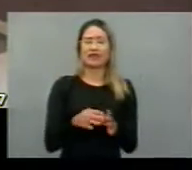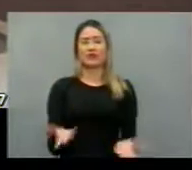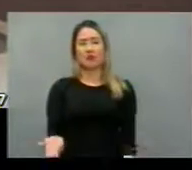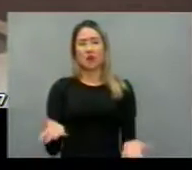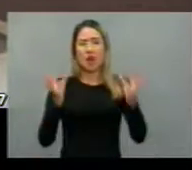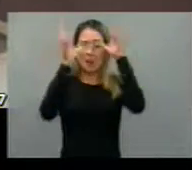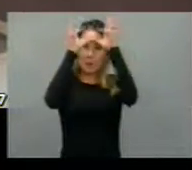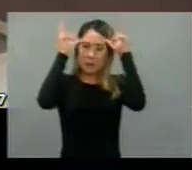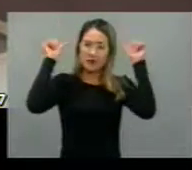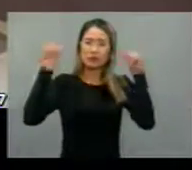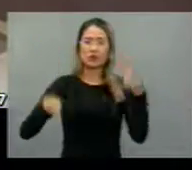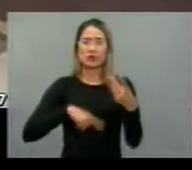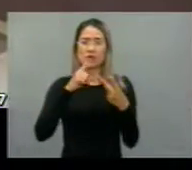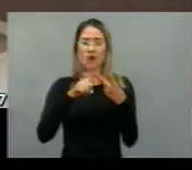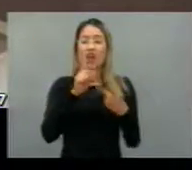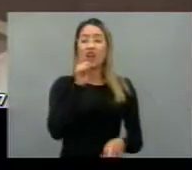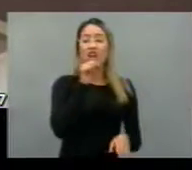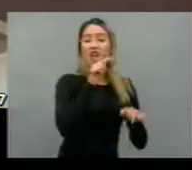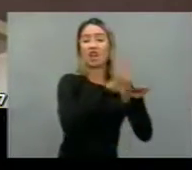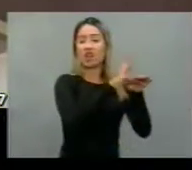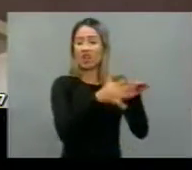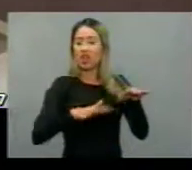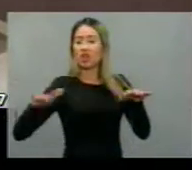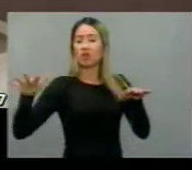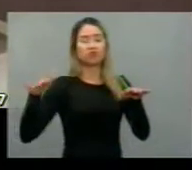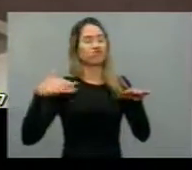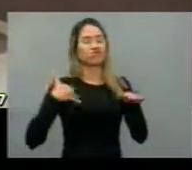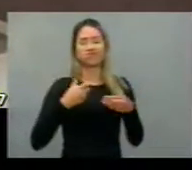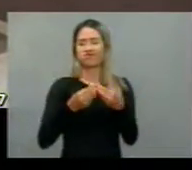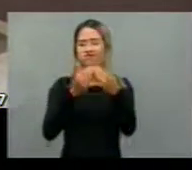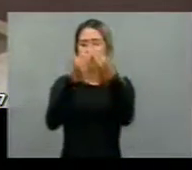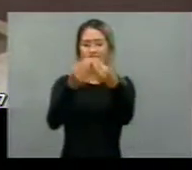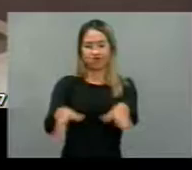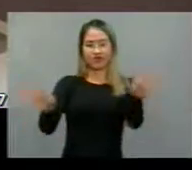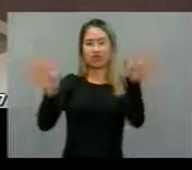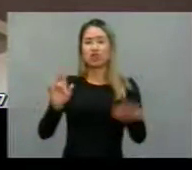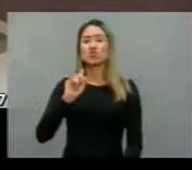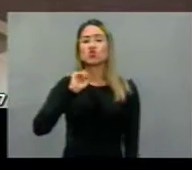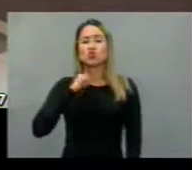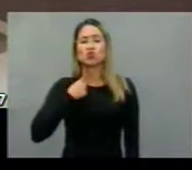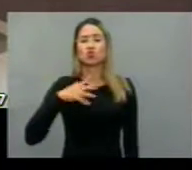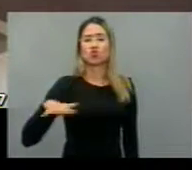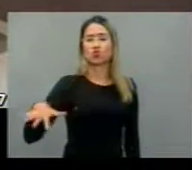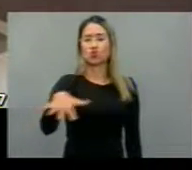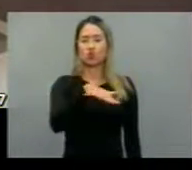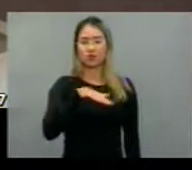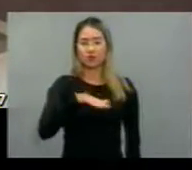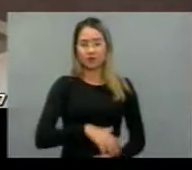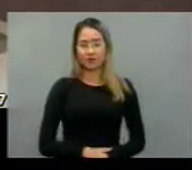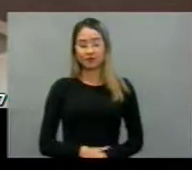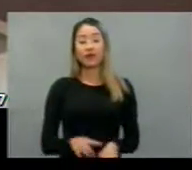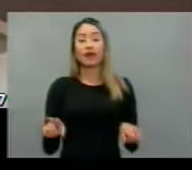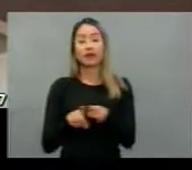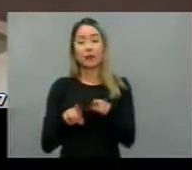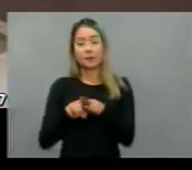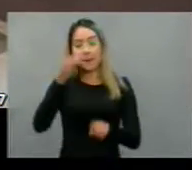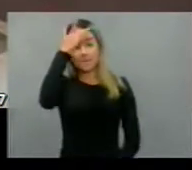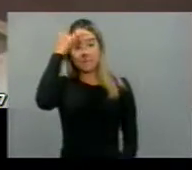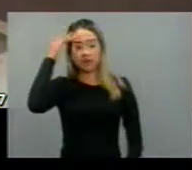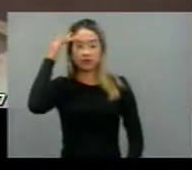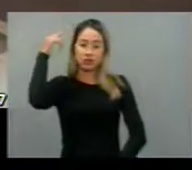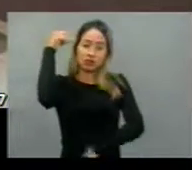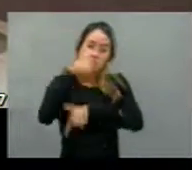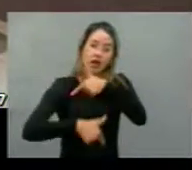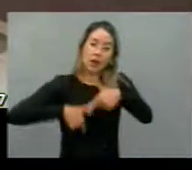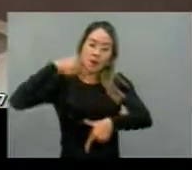Atlântica, poluindo os nossos rios, poluindo a nossa terra, estão denunciadas pelo trabalho escravo.